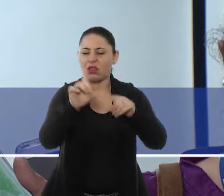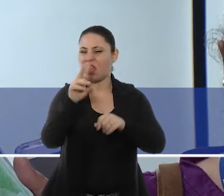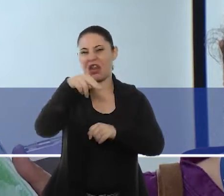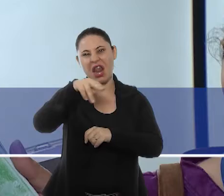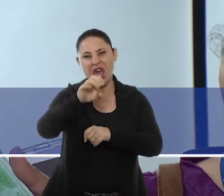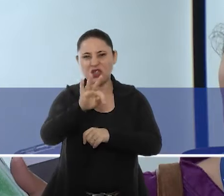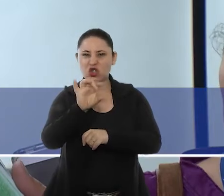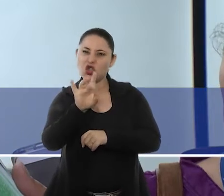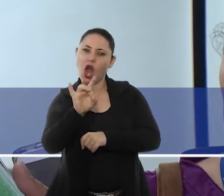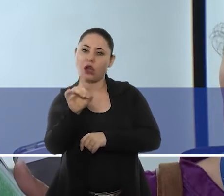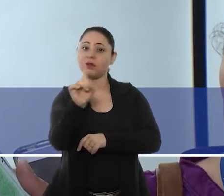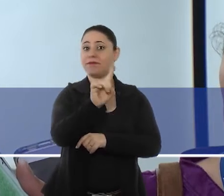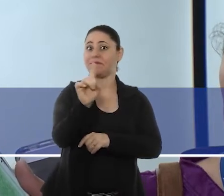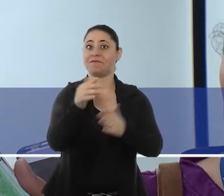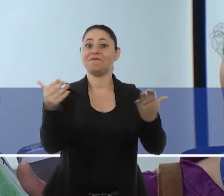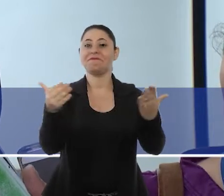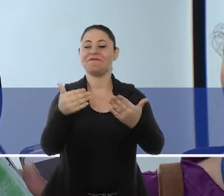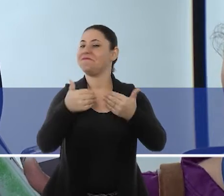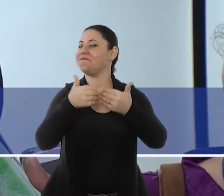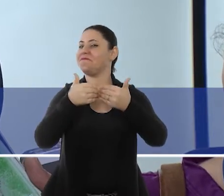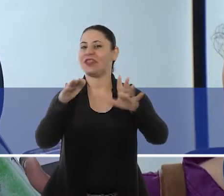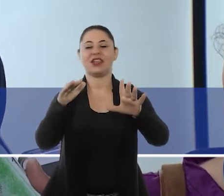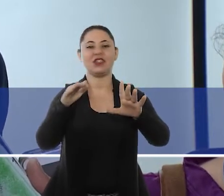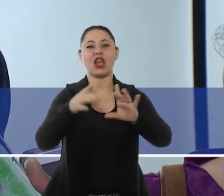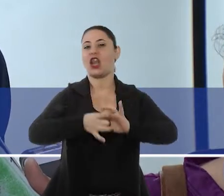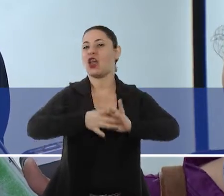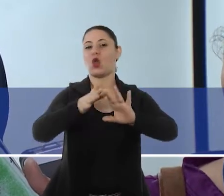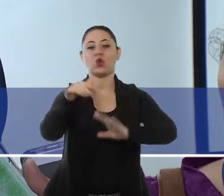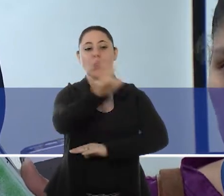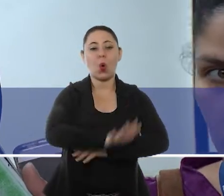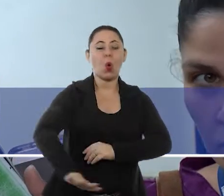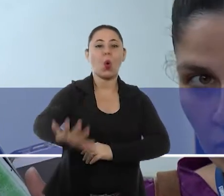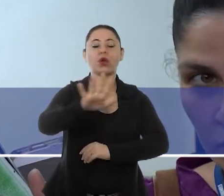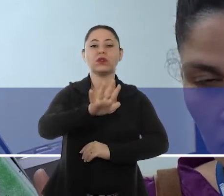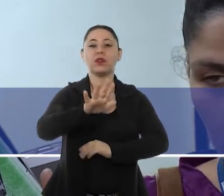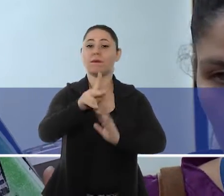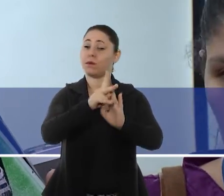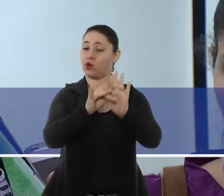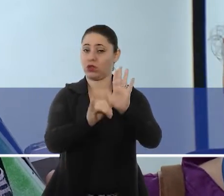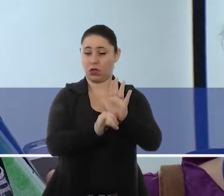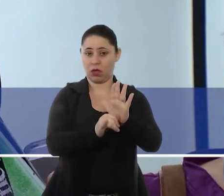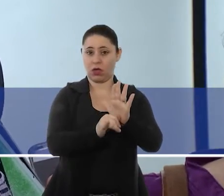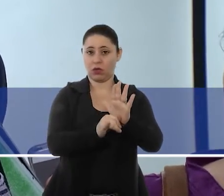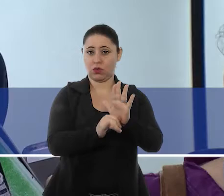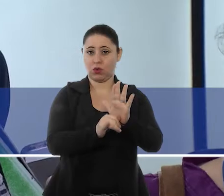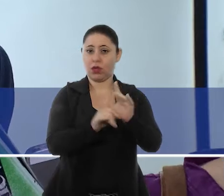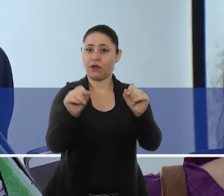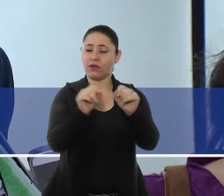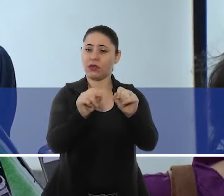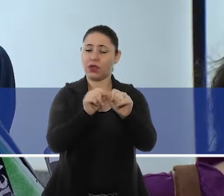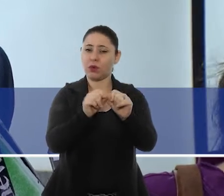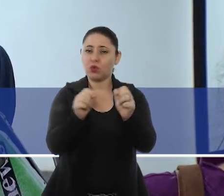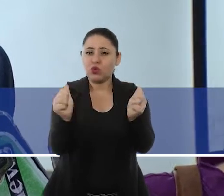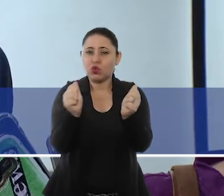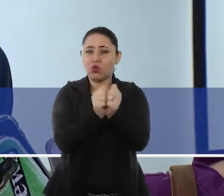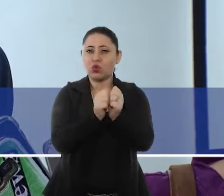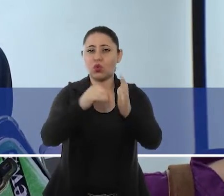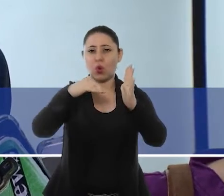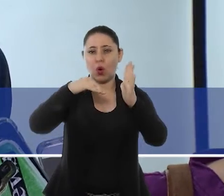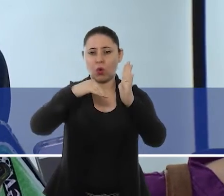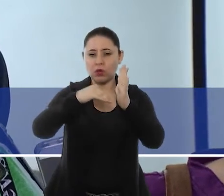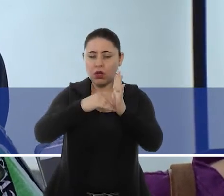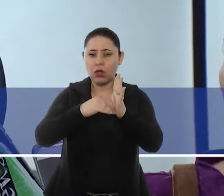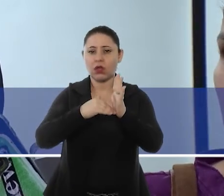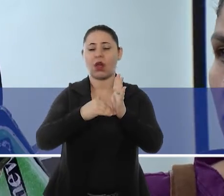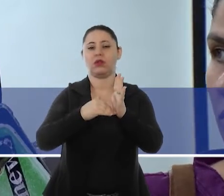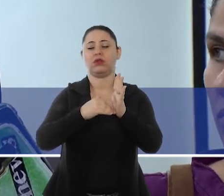da NET, não, agora a gente vai ter canal aberto graças a um projeto que nós fizemos junto com o Senado Federal, e aí